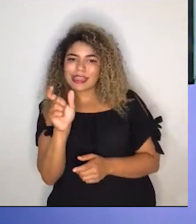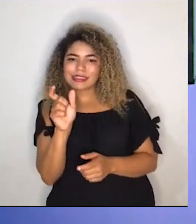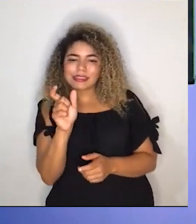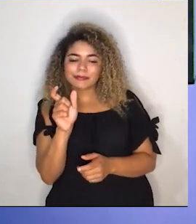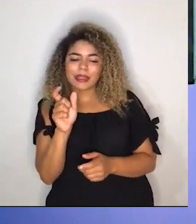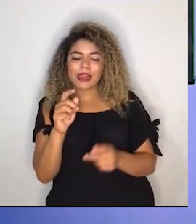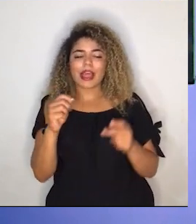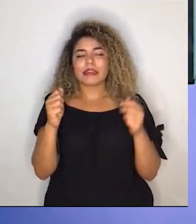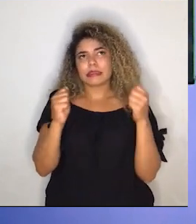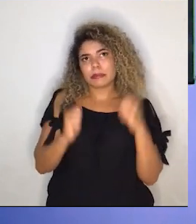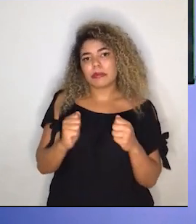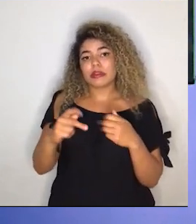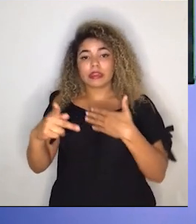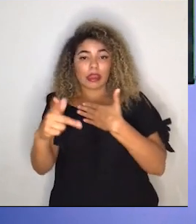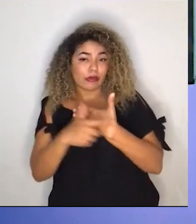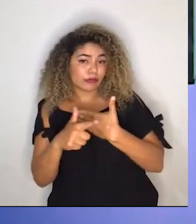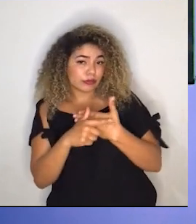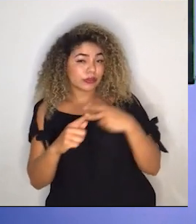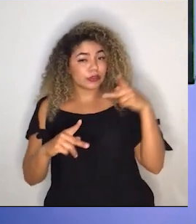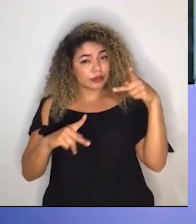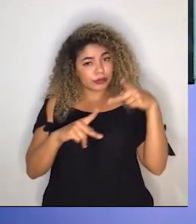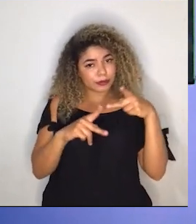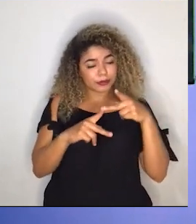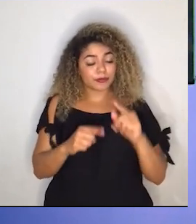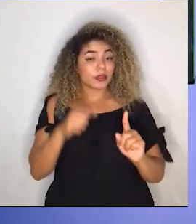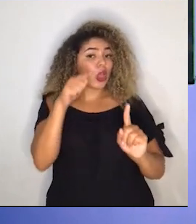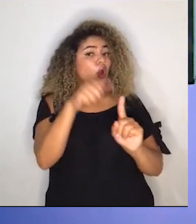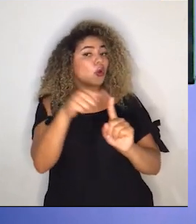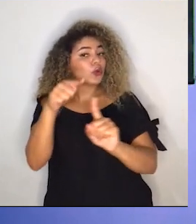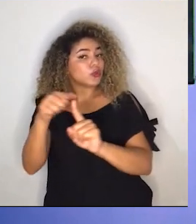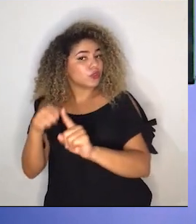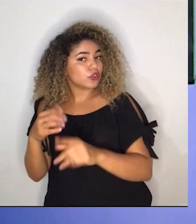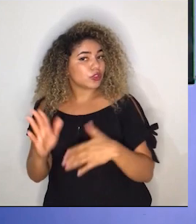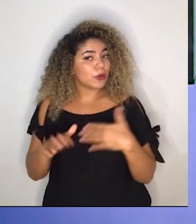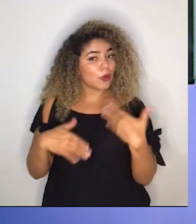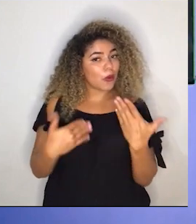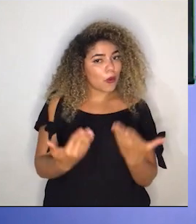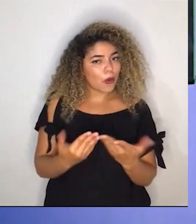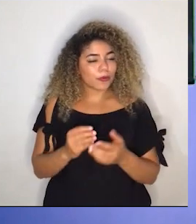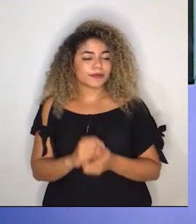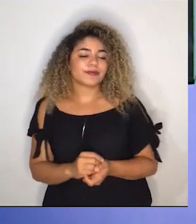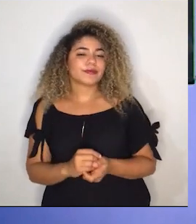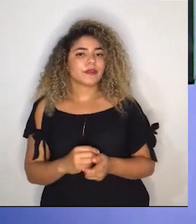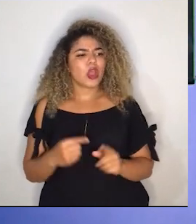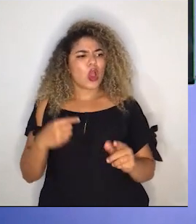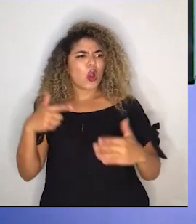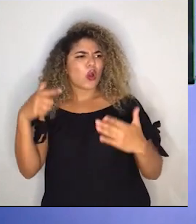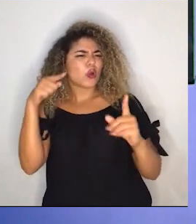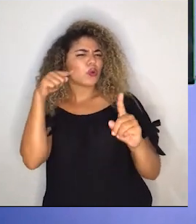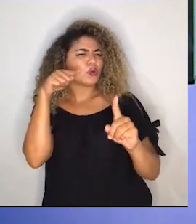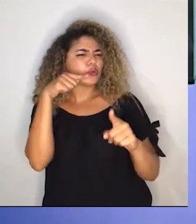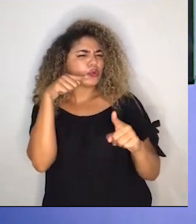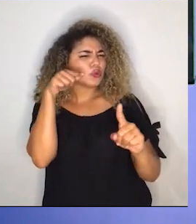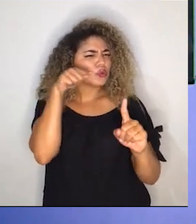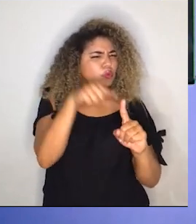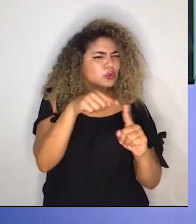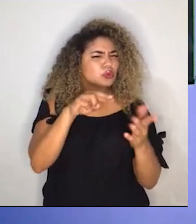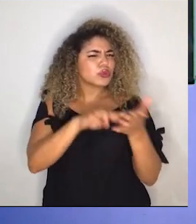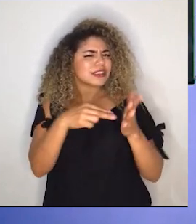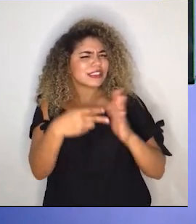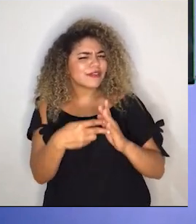preposições acidentais. Os tipos de preposição. De acordo com o sentido que as